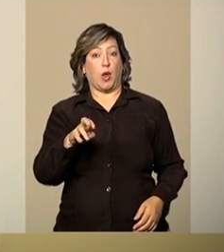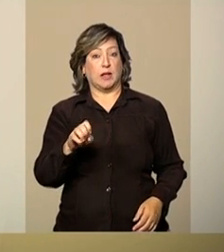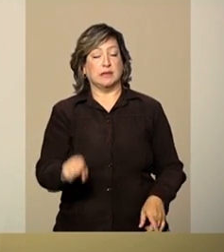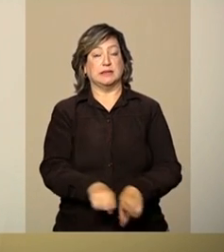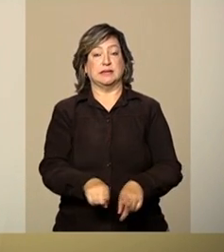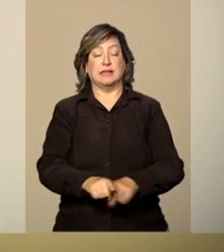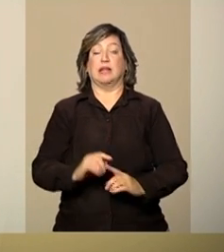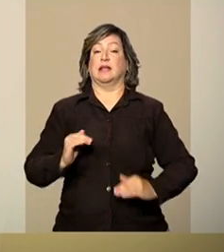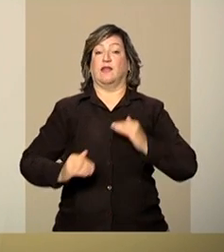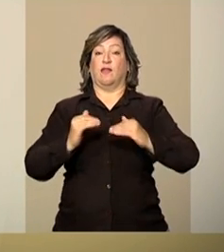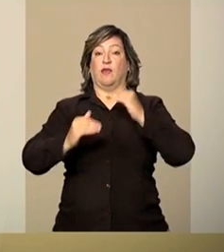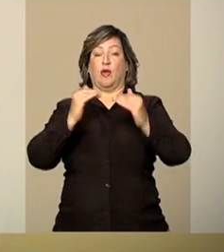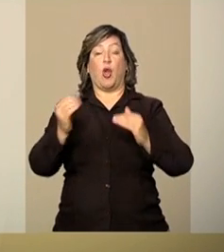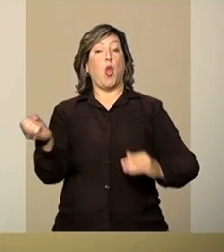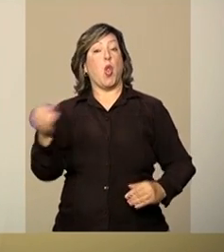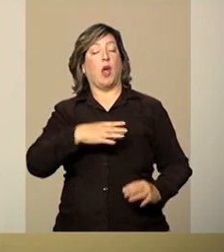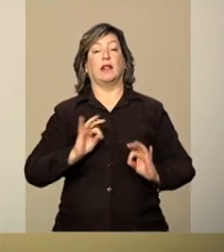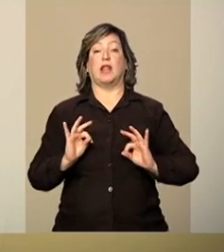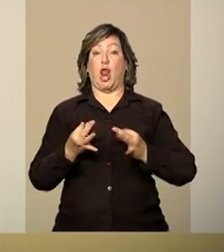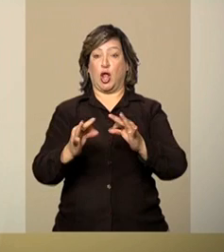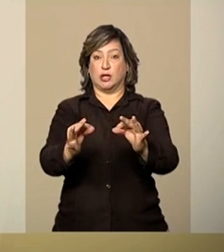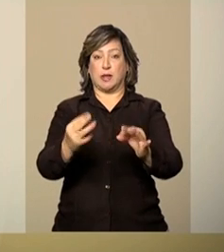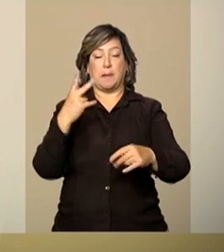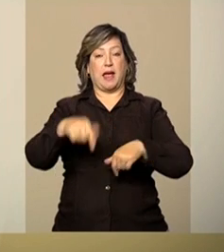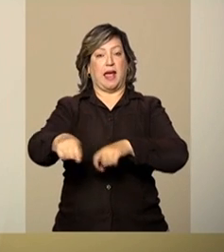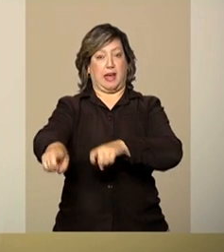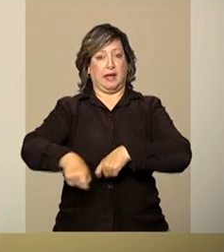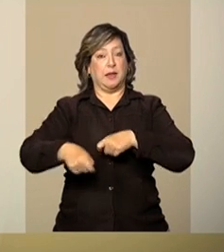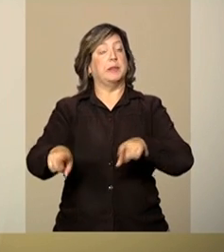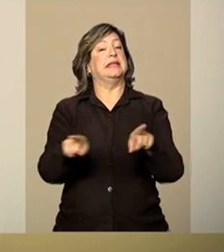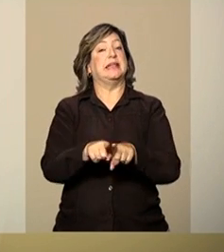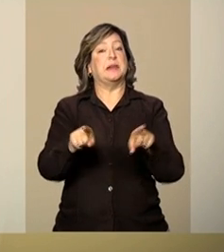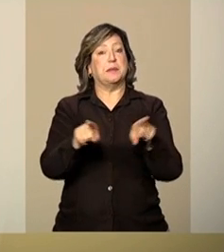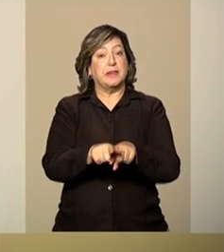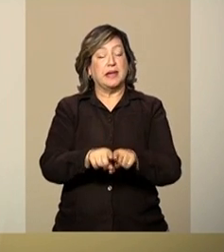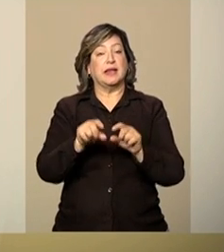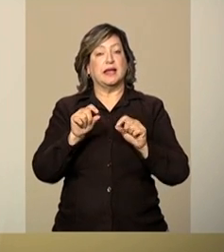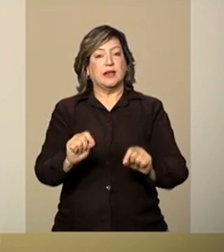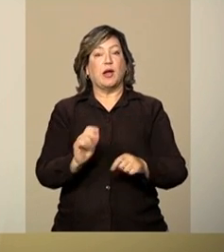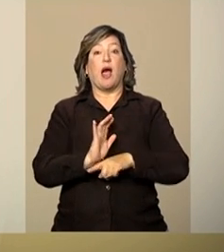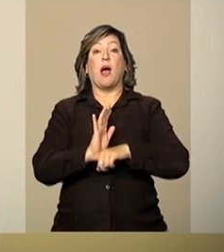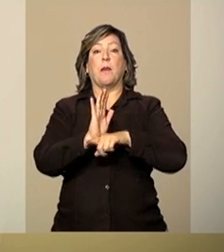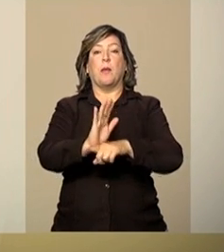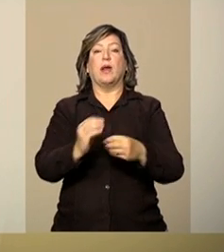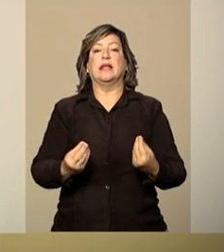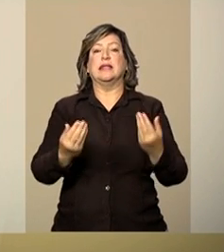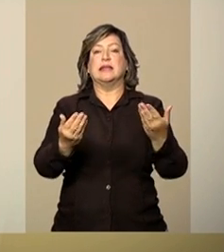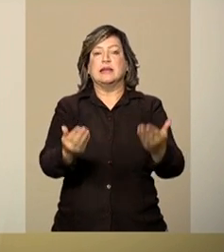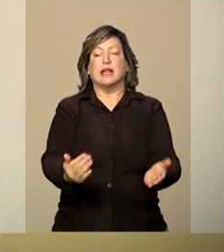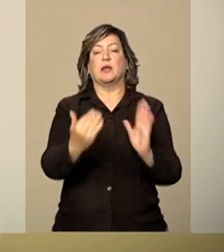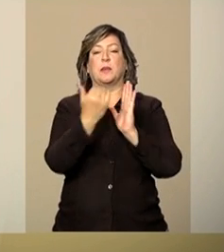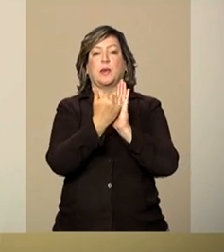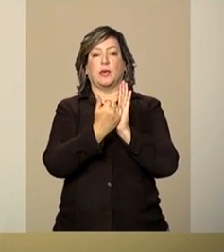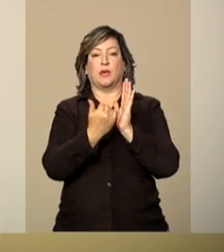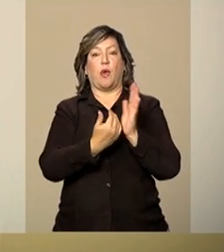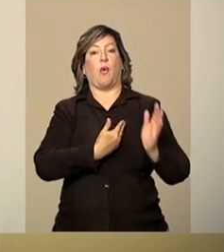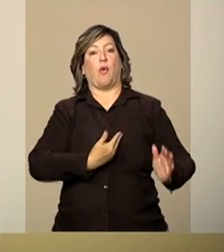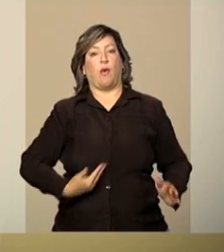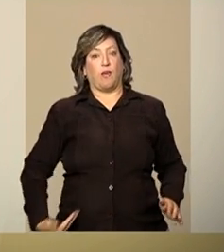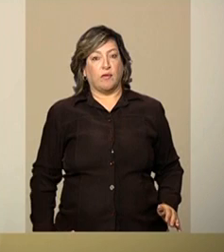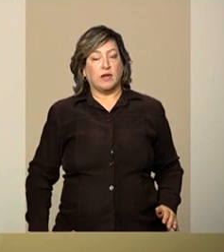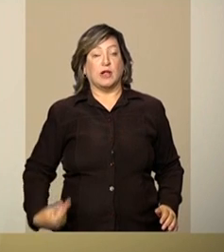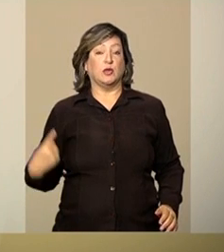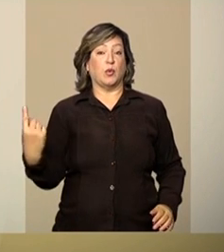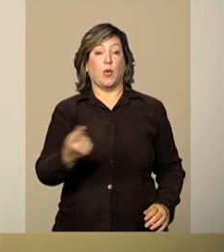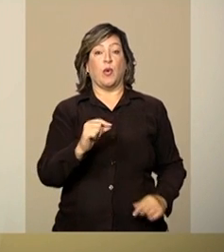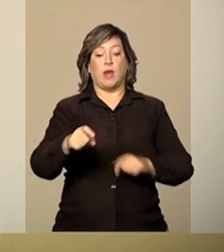desenvolvimento de novas tecnologias para o campo e também Luciano do apoio dado pelos programas do governo aos